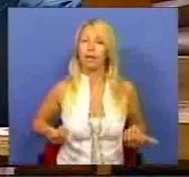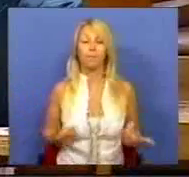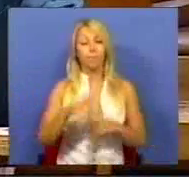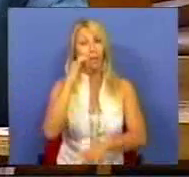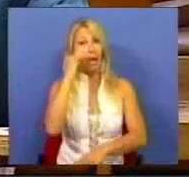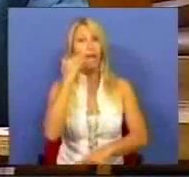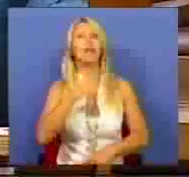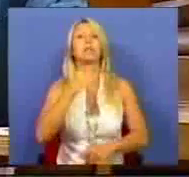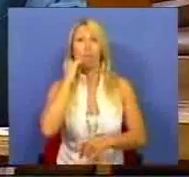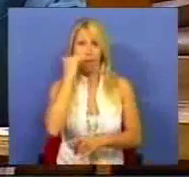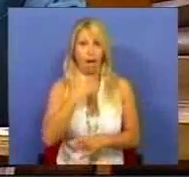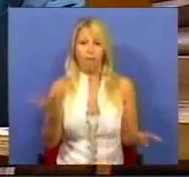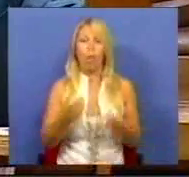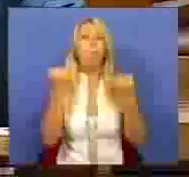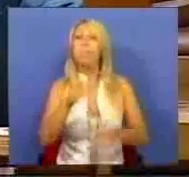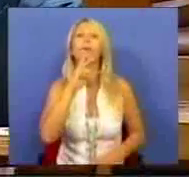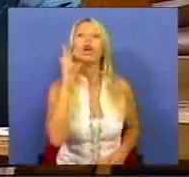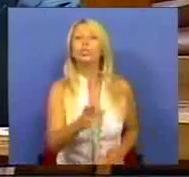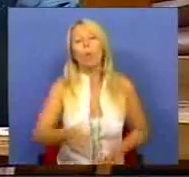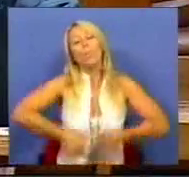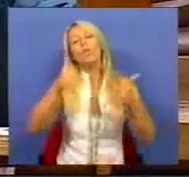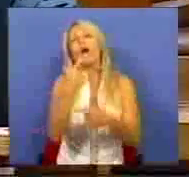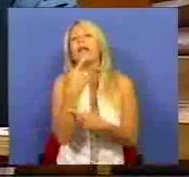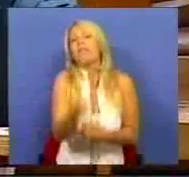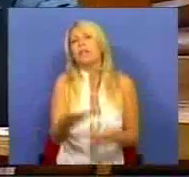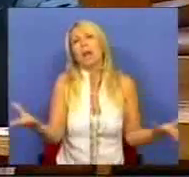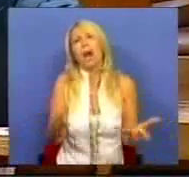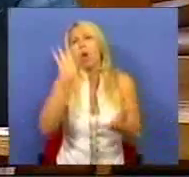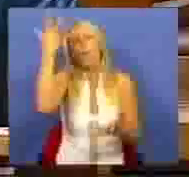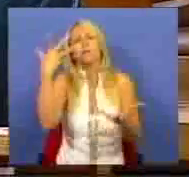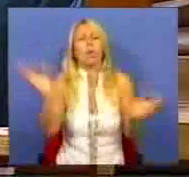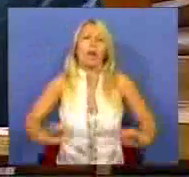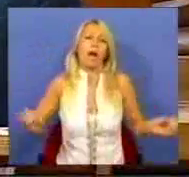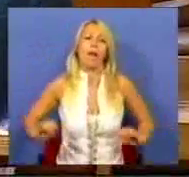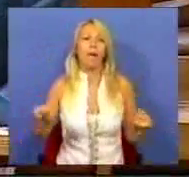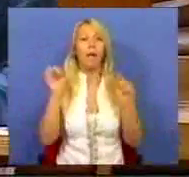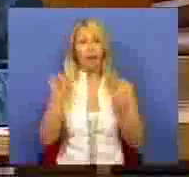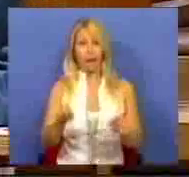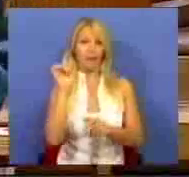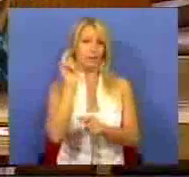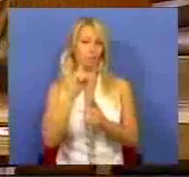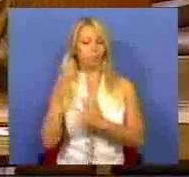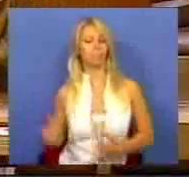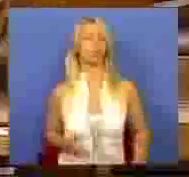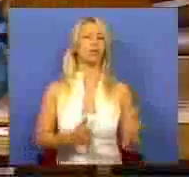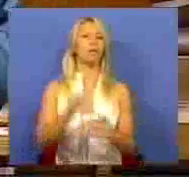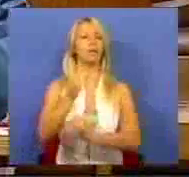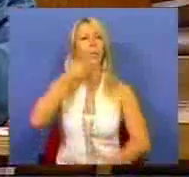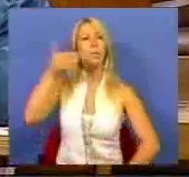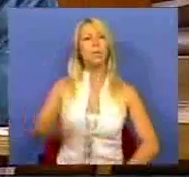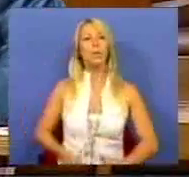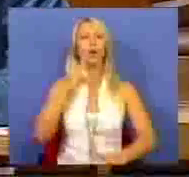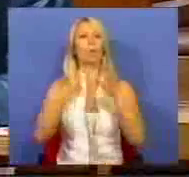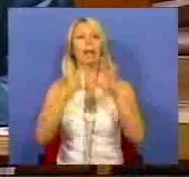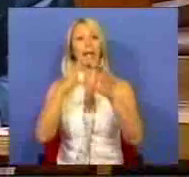é grave e não consegue responder, mais vale dizer que não se passa nada. Essa é a estratégia dos peritos de comunicação contratados pelo